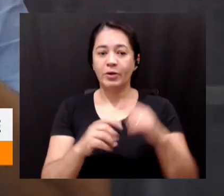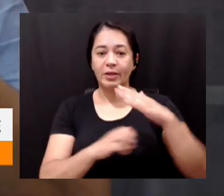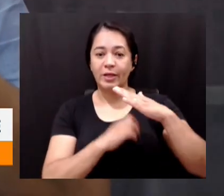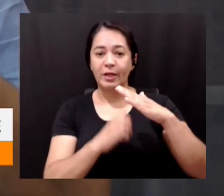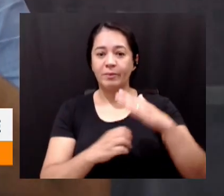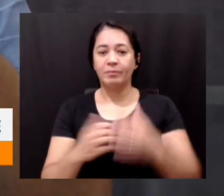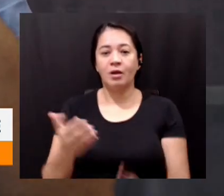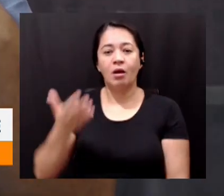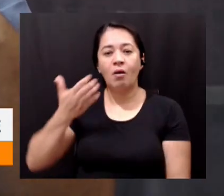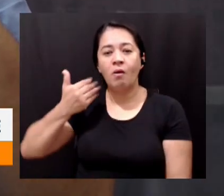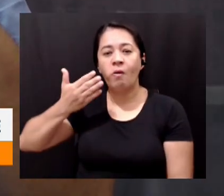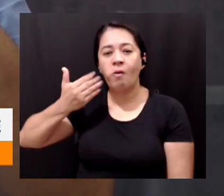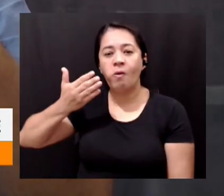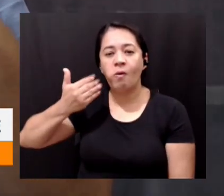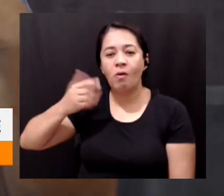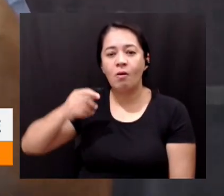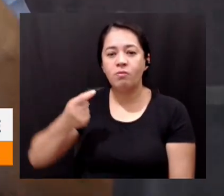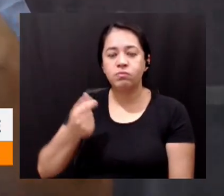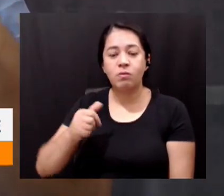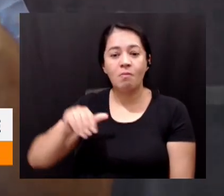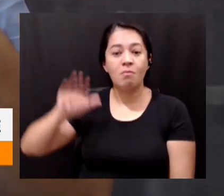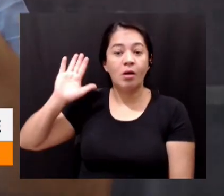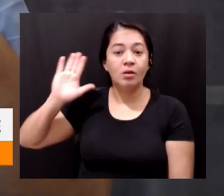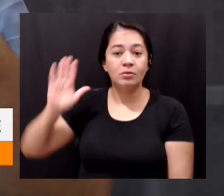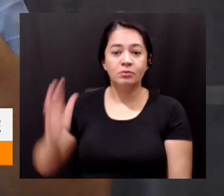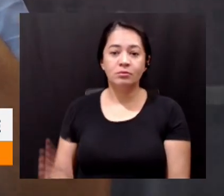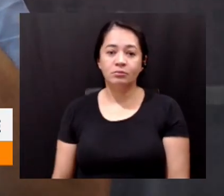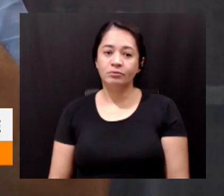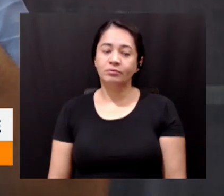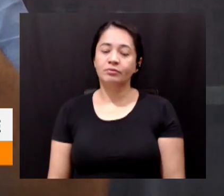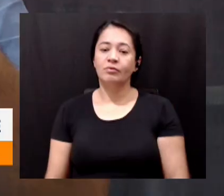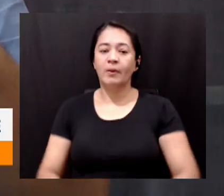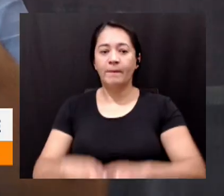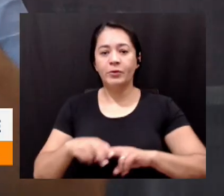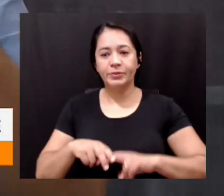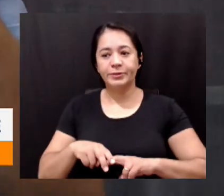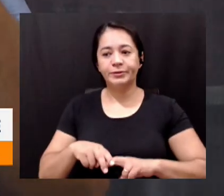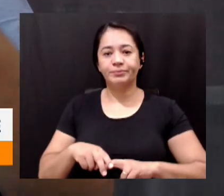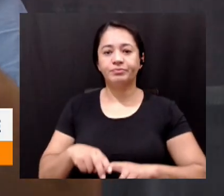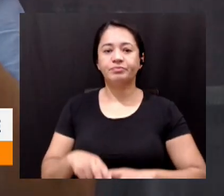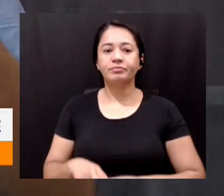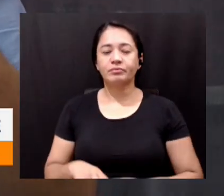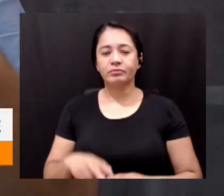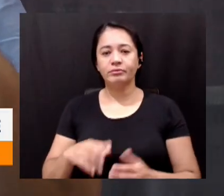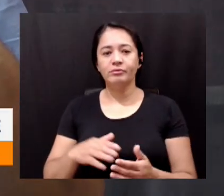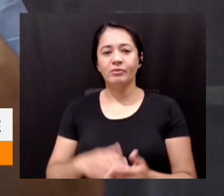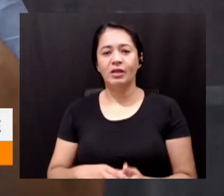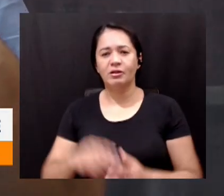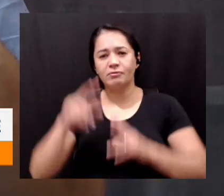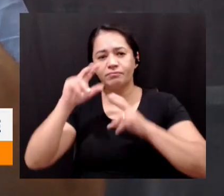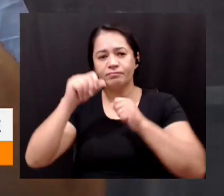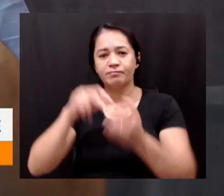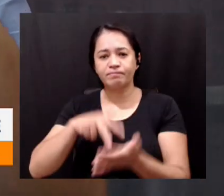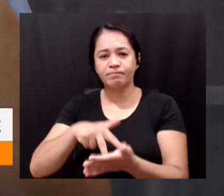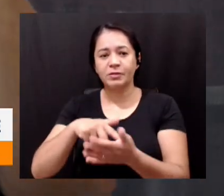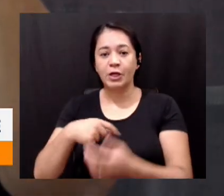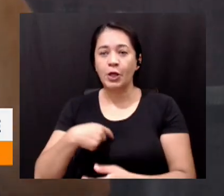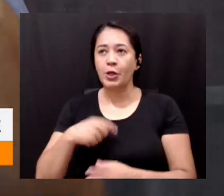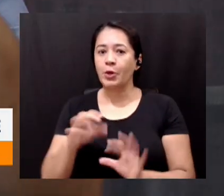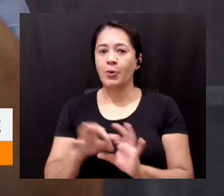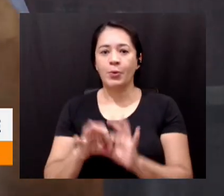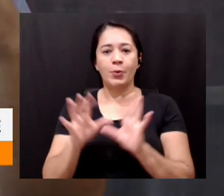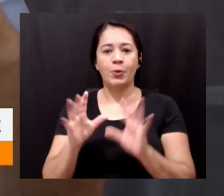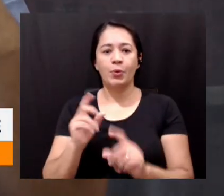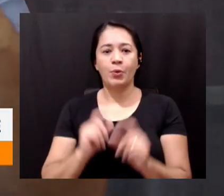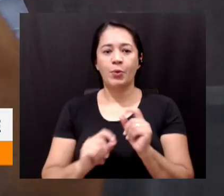não uma pessoa. Então, esse reforço intermitente, ele vai funcionar assim, eu estou disponibilizando o dinheiro,